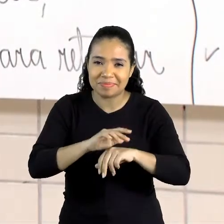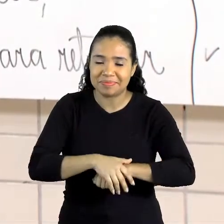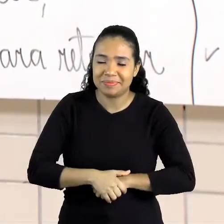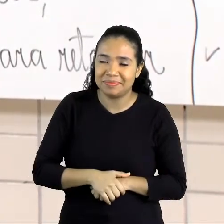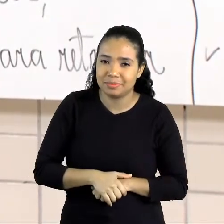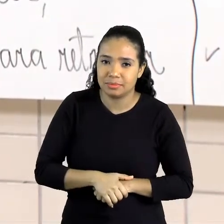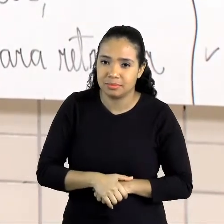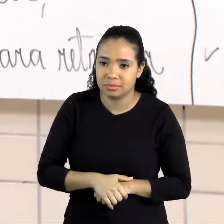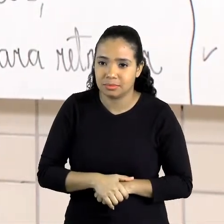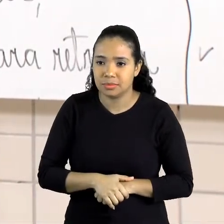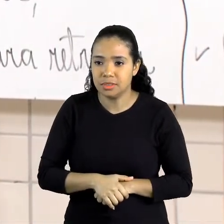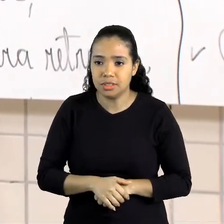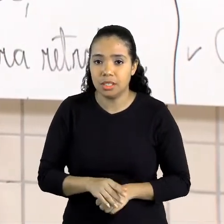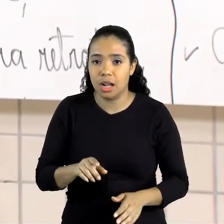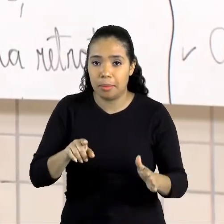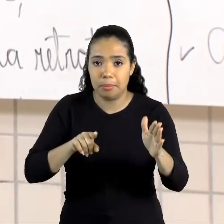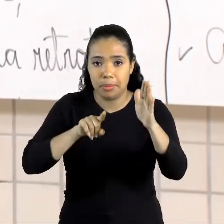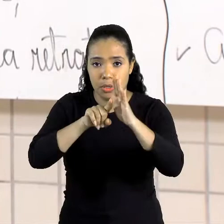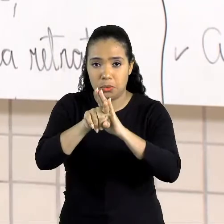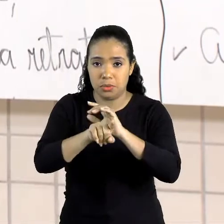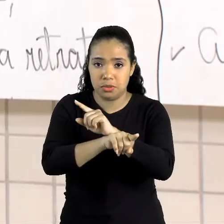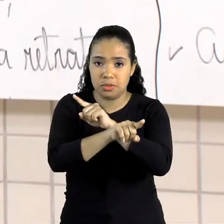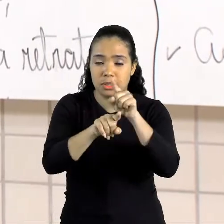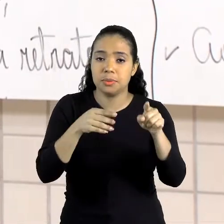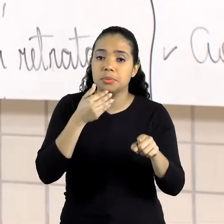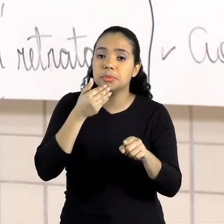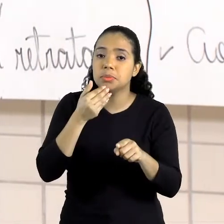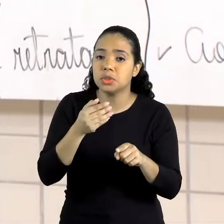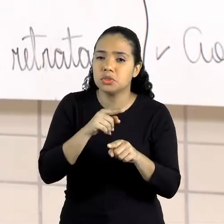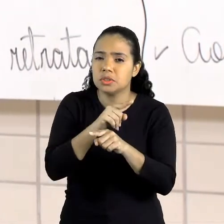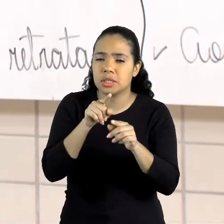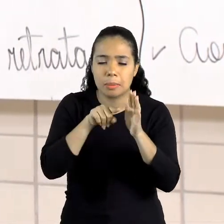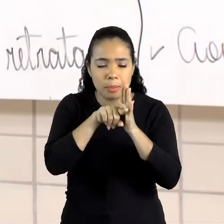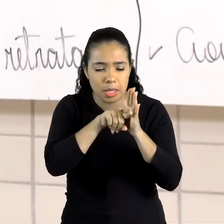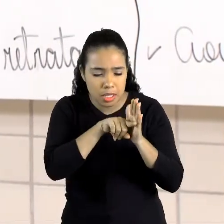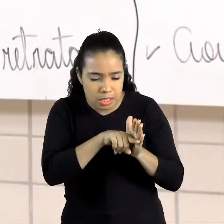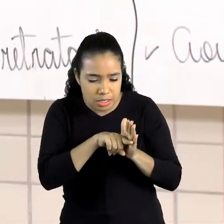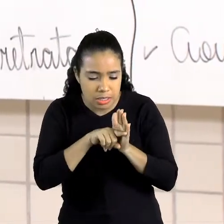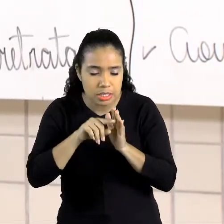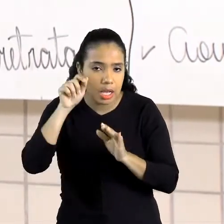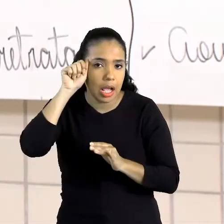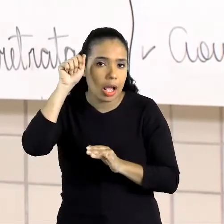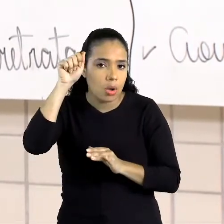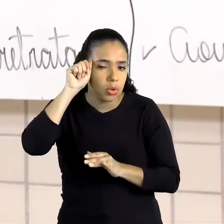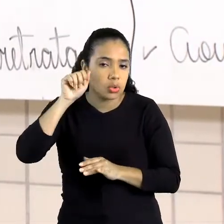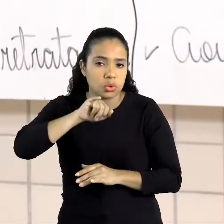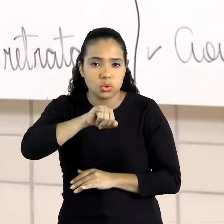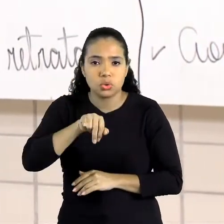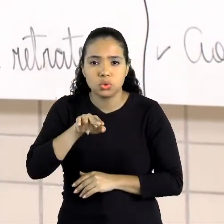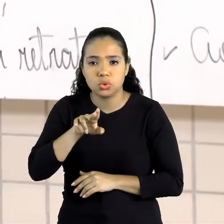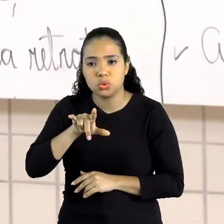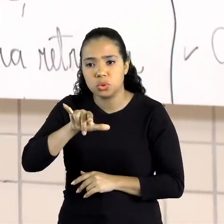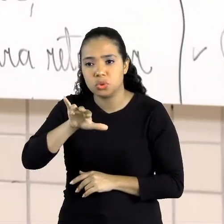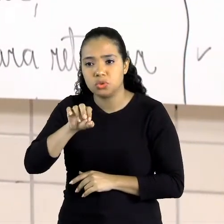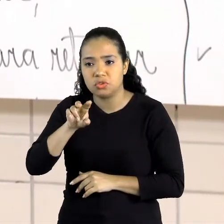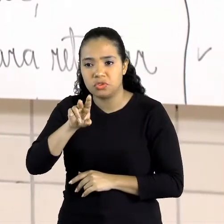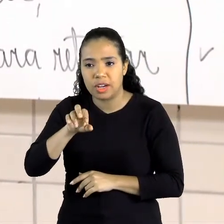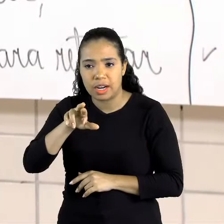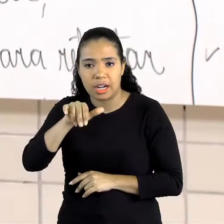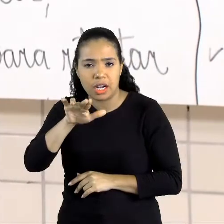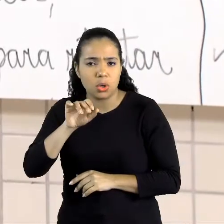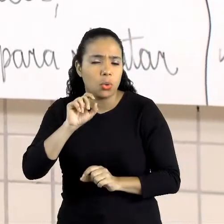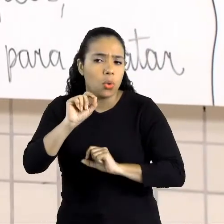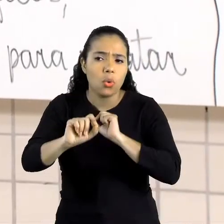Uma questão do bloco de vocês está pedindo para vocês fazerem uma pesquisa sobre o autor, o Júlio Verne.